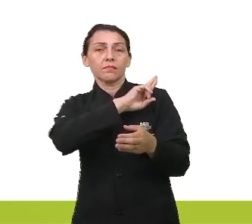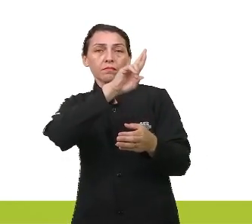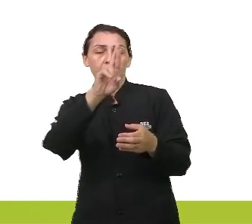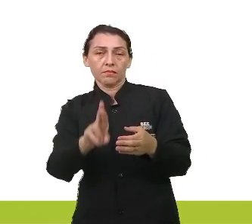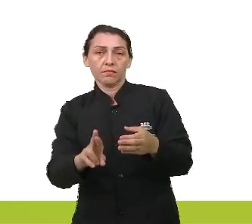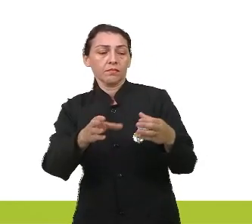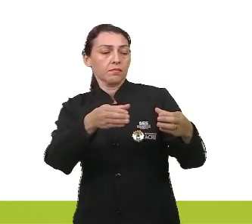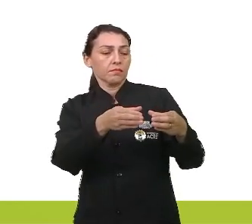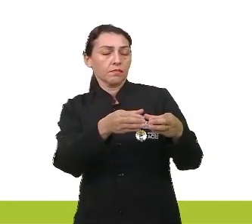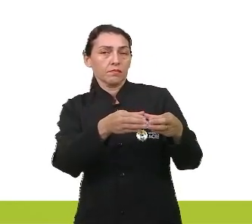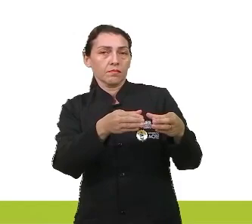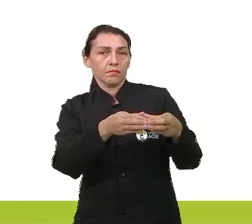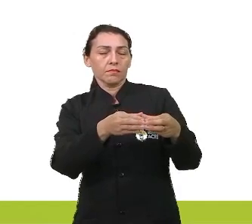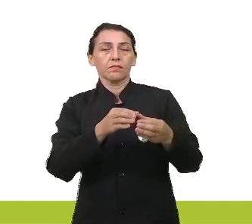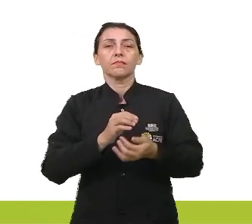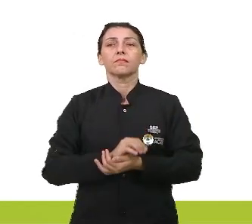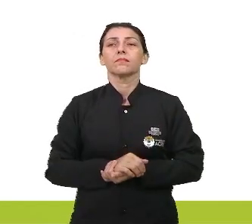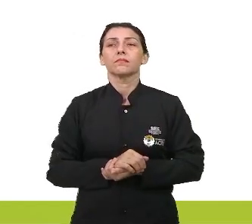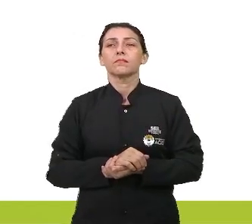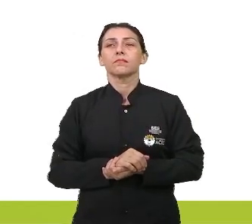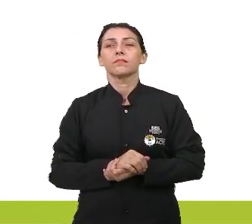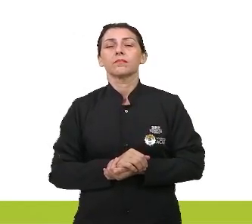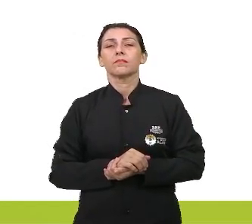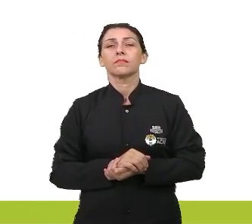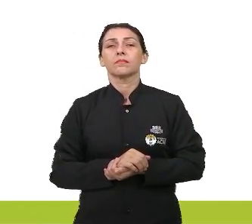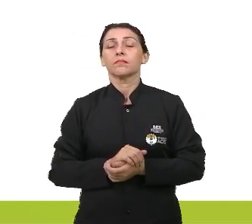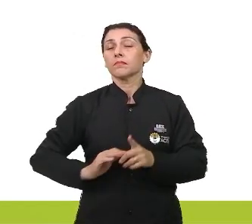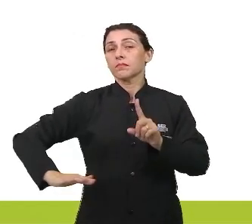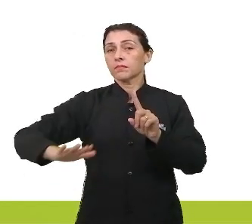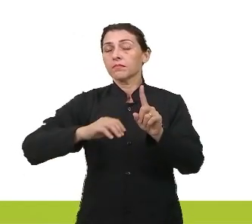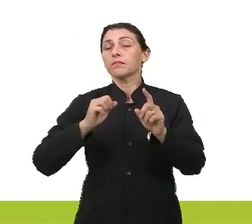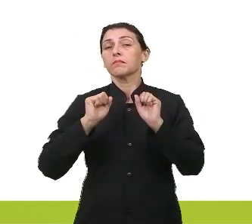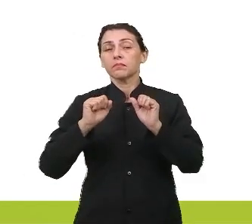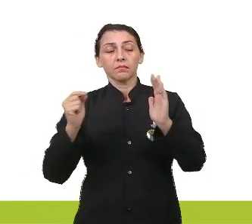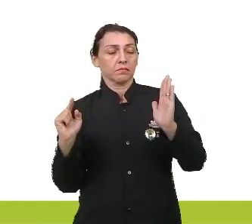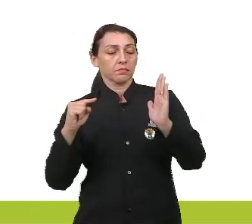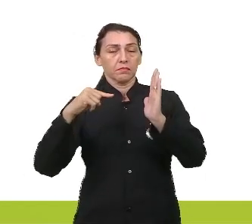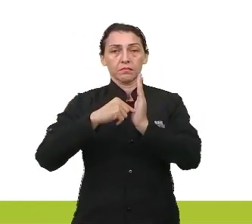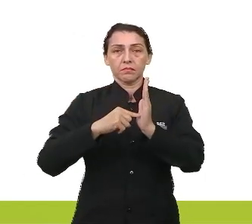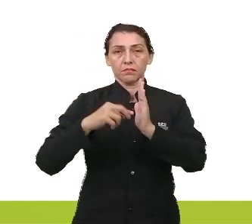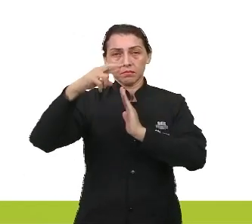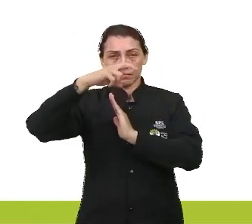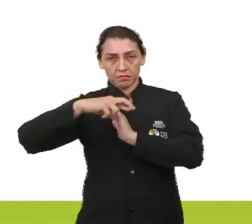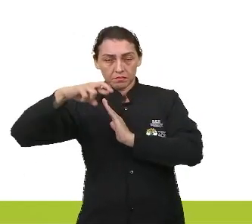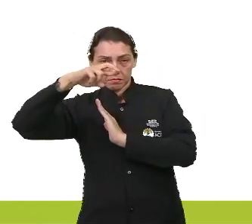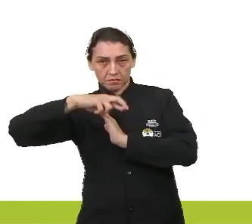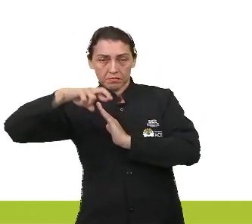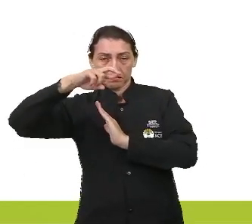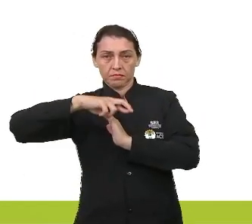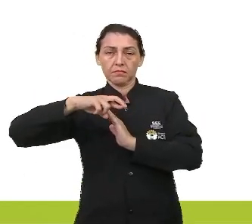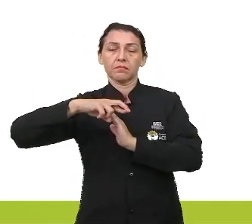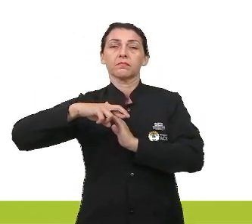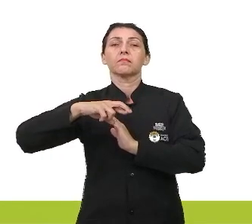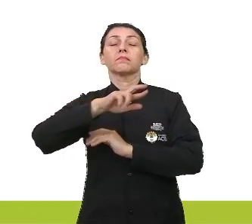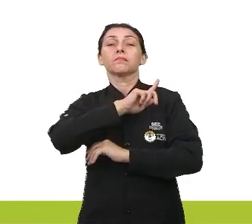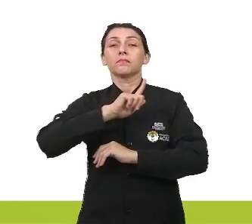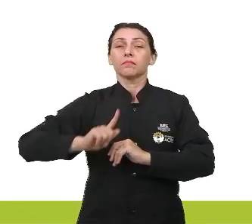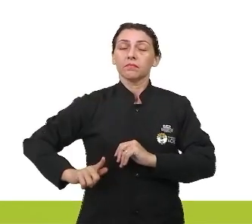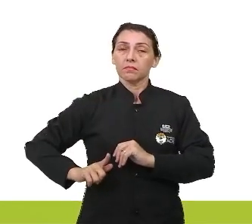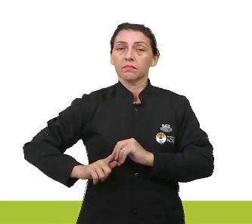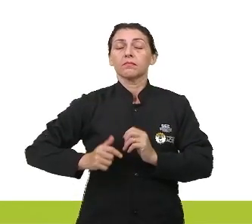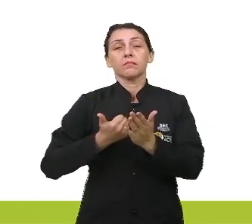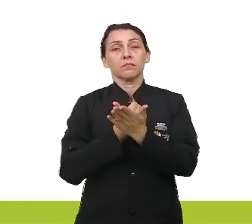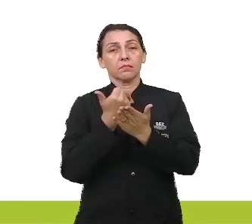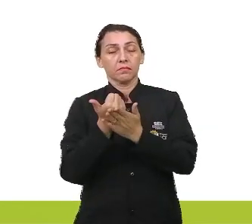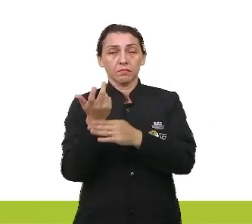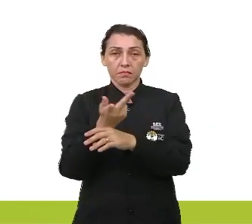representativos da comunidade. A sociedade pode fazer denúncia, fiscalização ativa de ações governamentais, ações